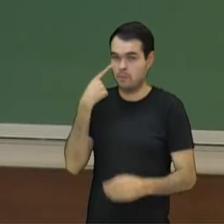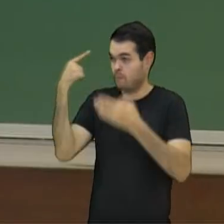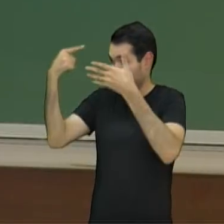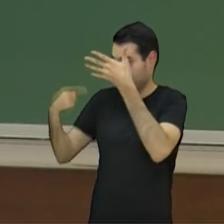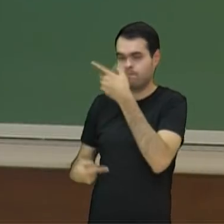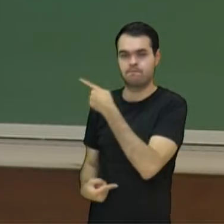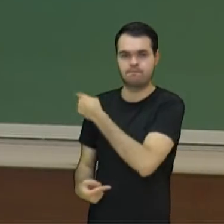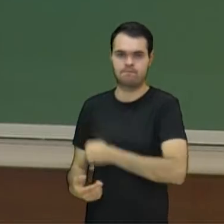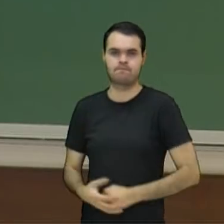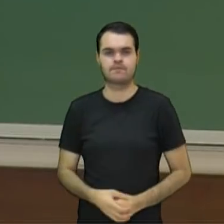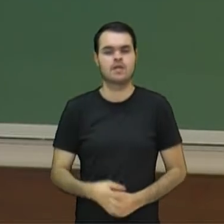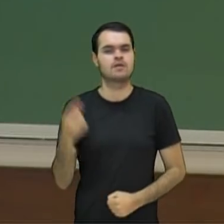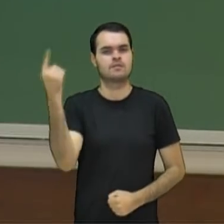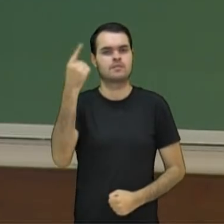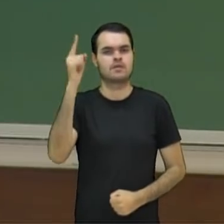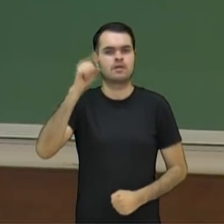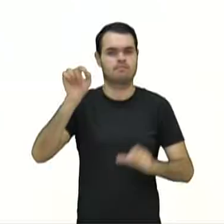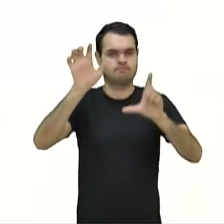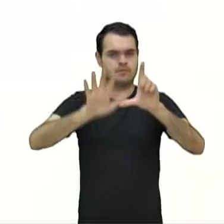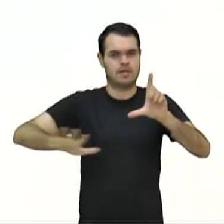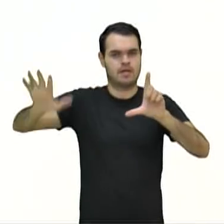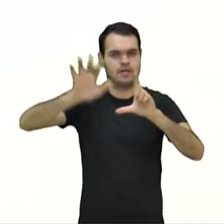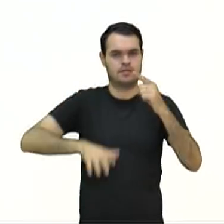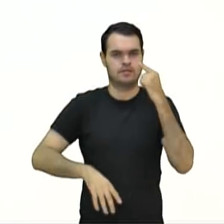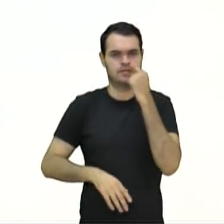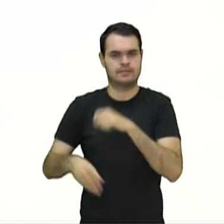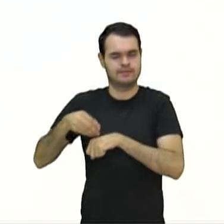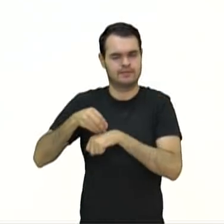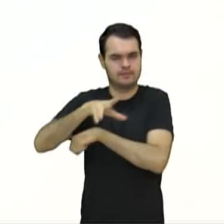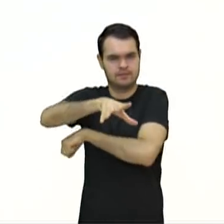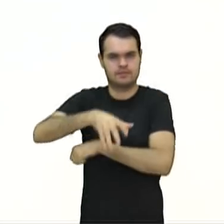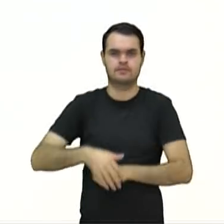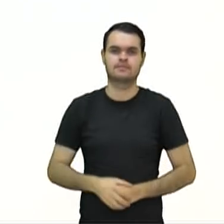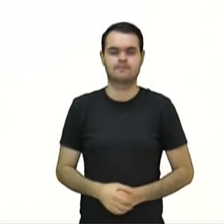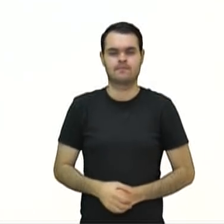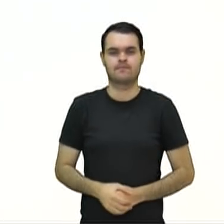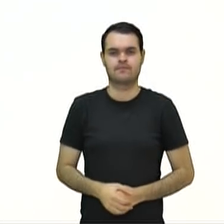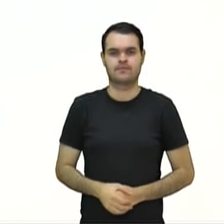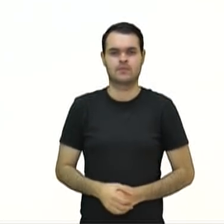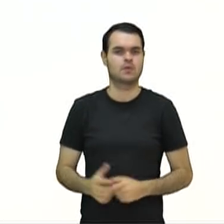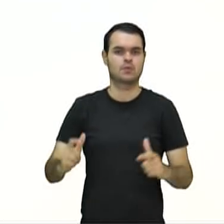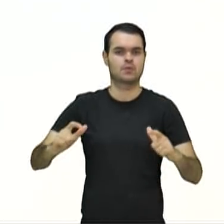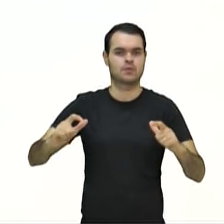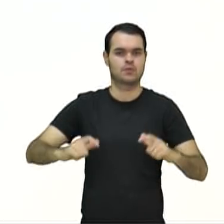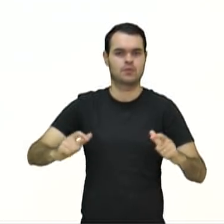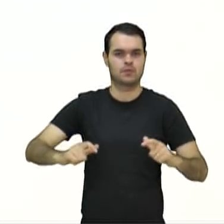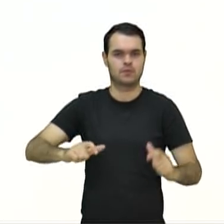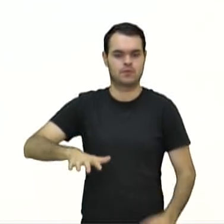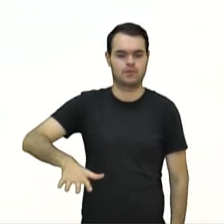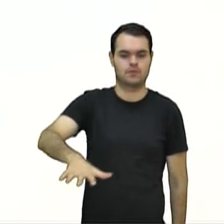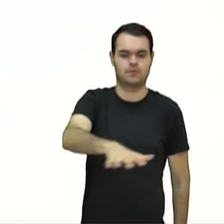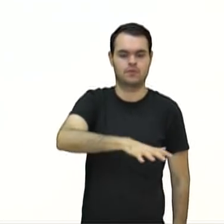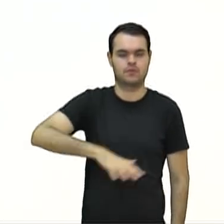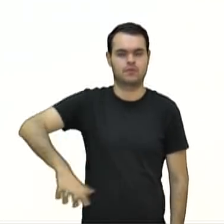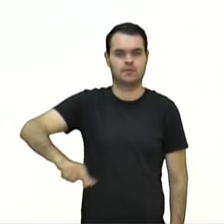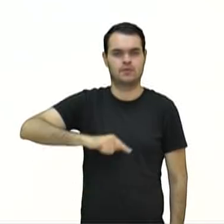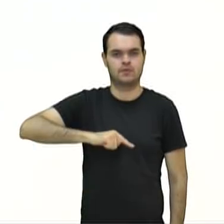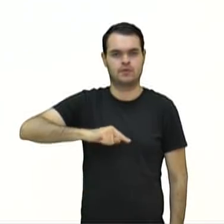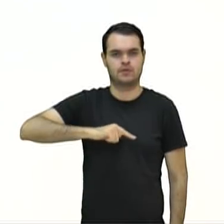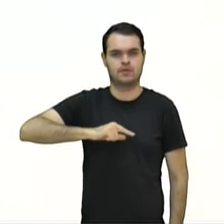observar aqui. Primeiro que a imagem já nos dá a dica, né, de que o lugar desenvolve uma